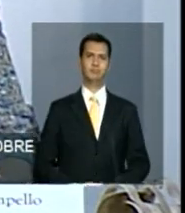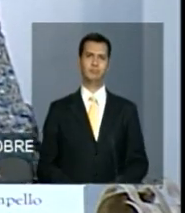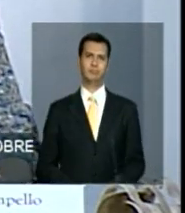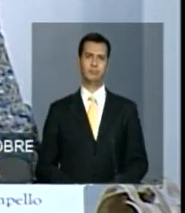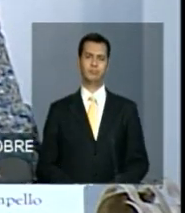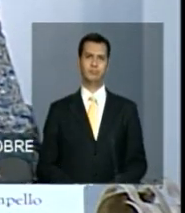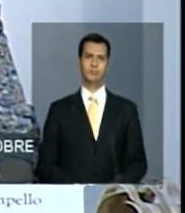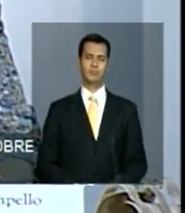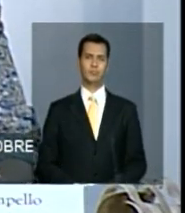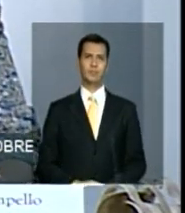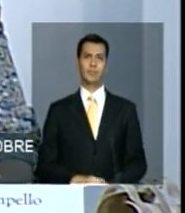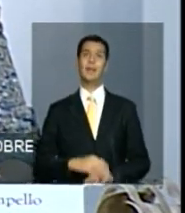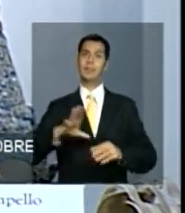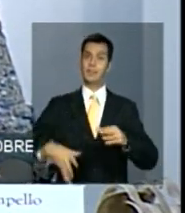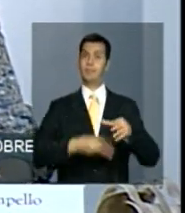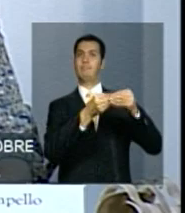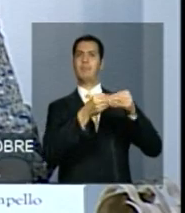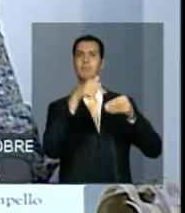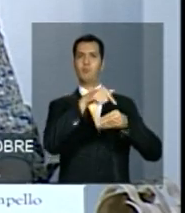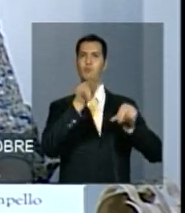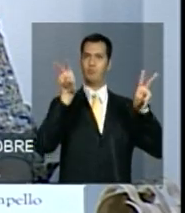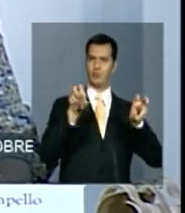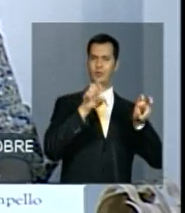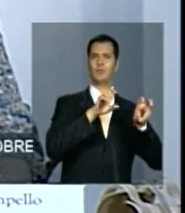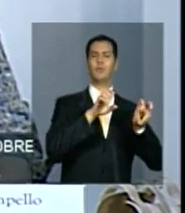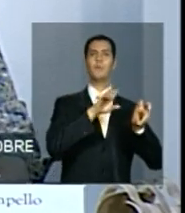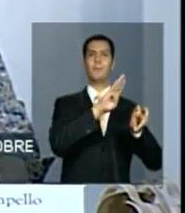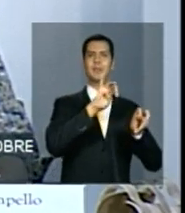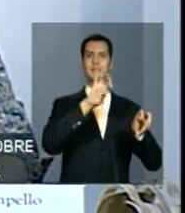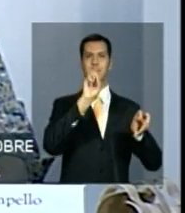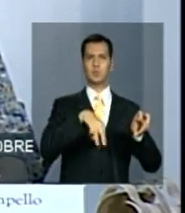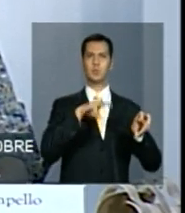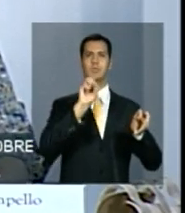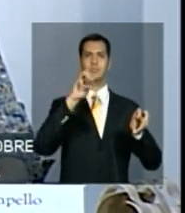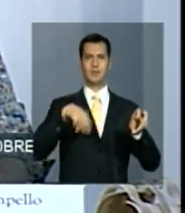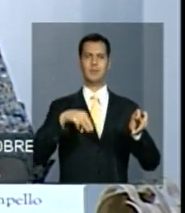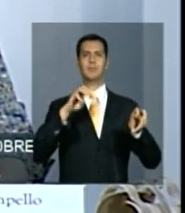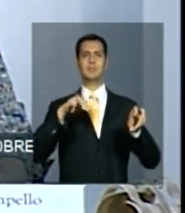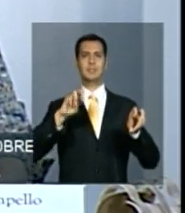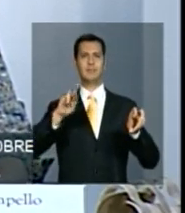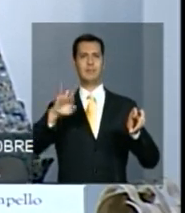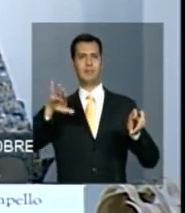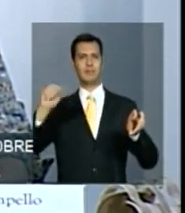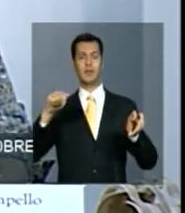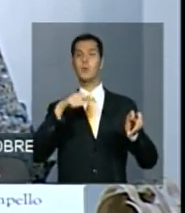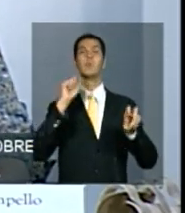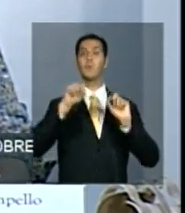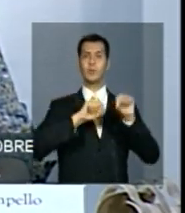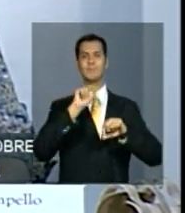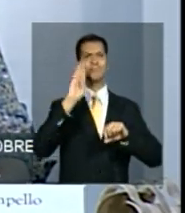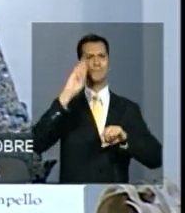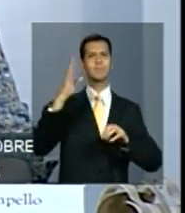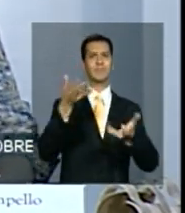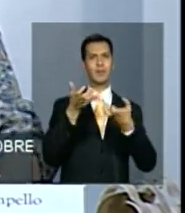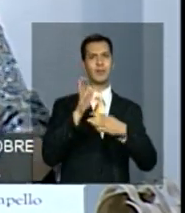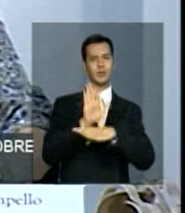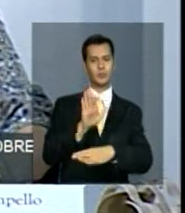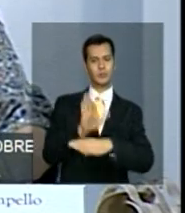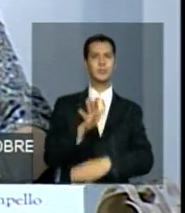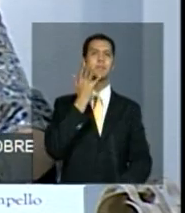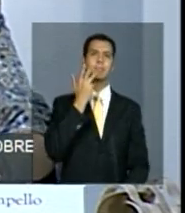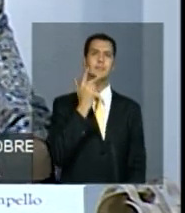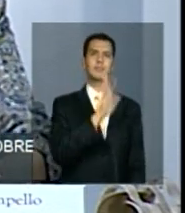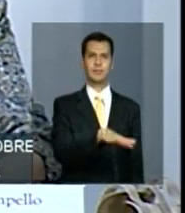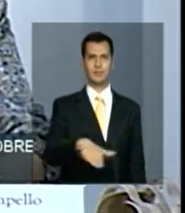Brasil sem miséria que é a prioridade zero do Brasil sem miséria que é chegar nas crianças como a gente já